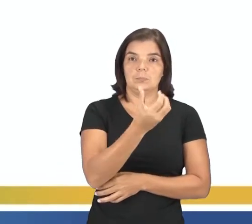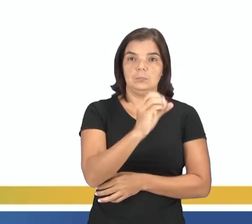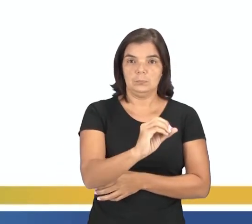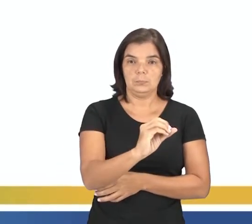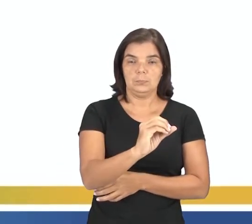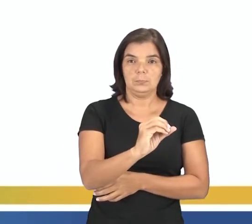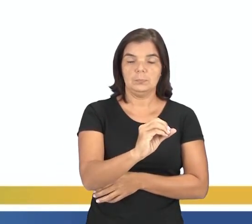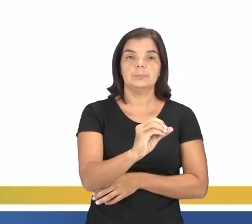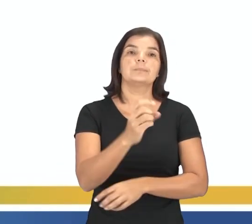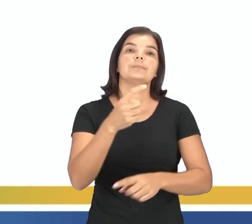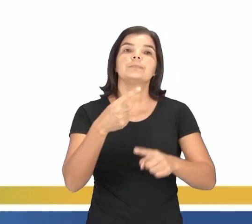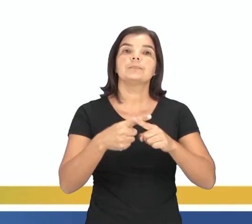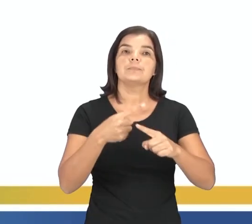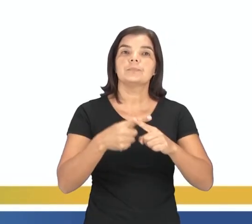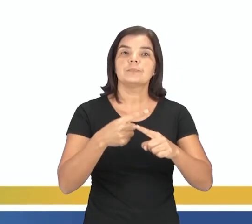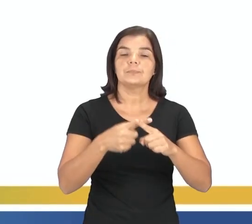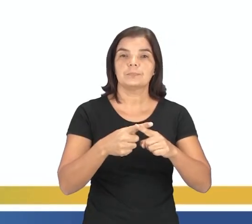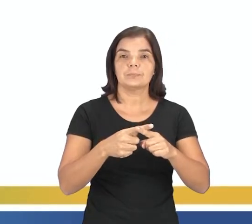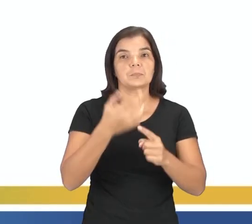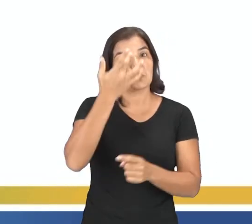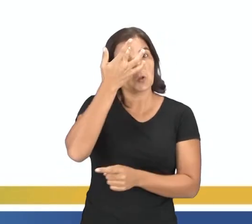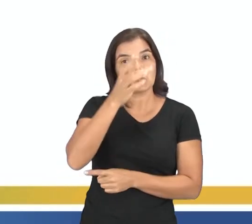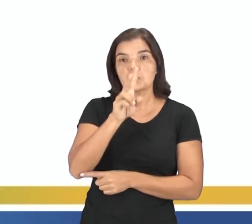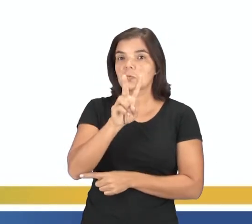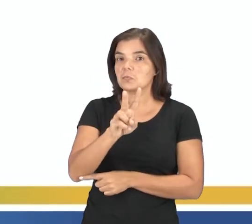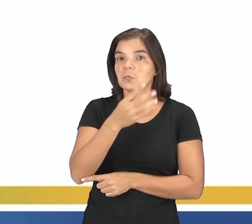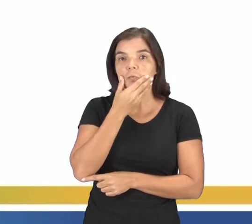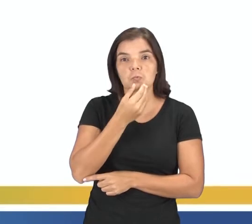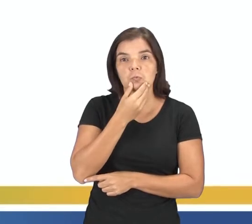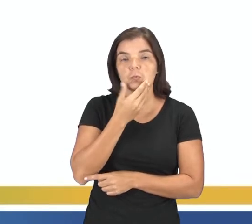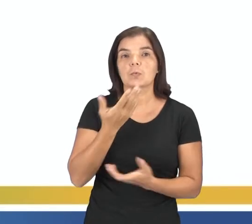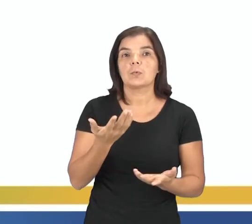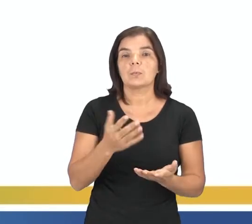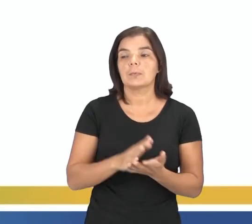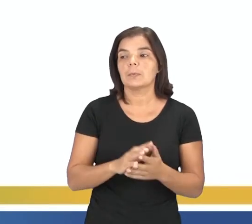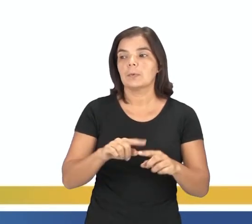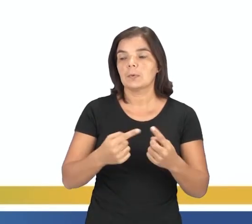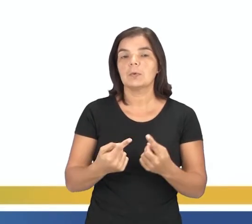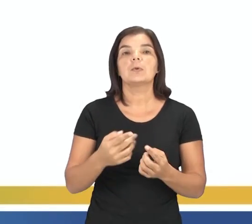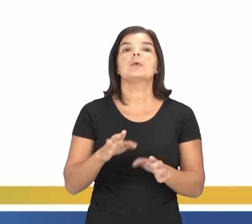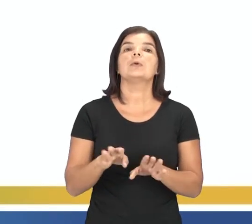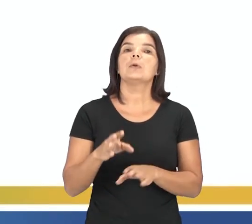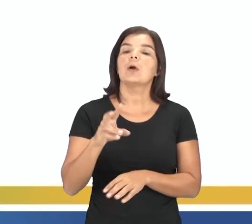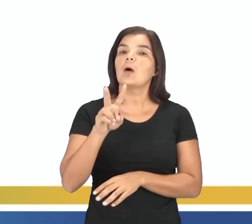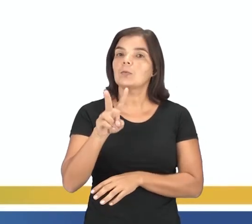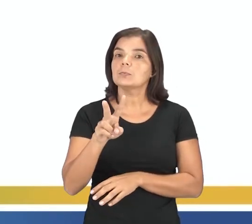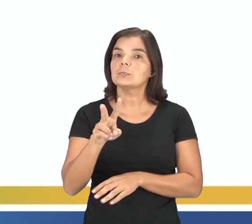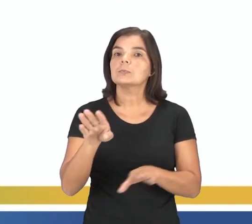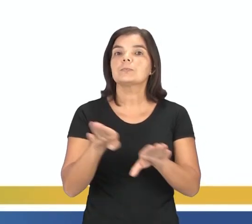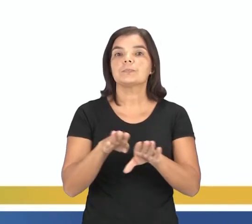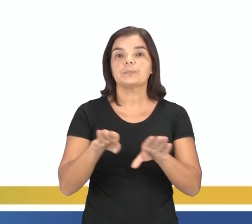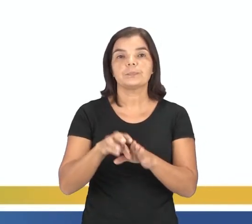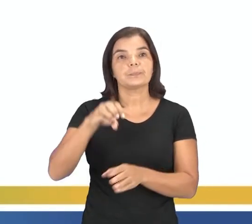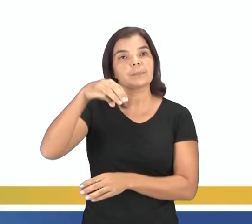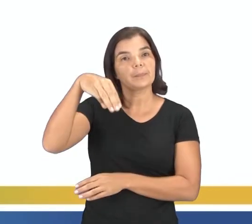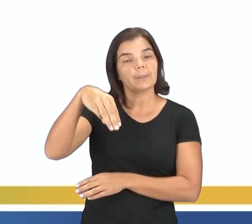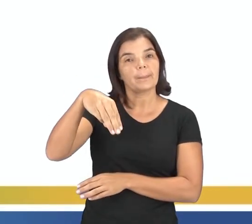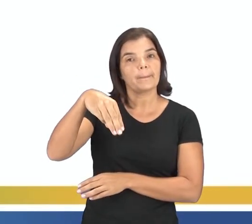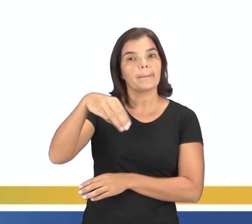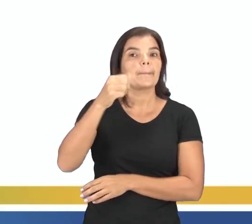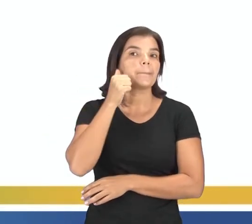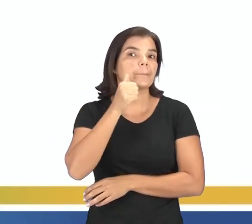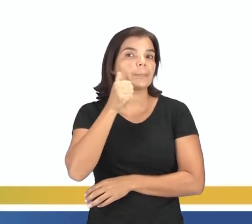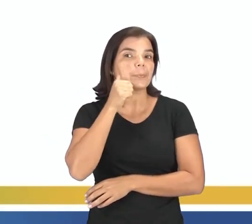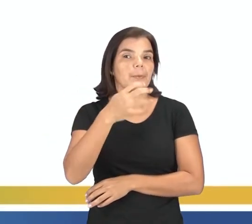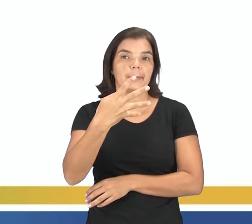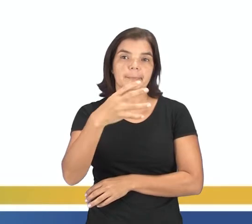é 60 kg, não sei o valor da velocidade dele, e a velocidade, ou melhor, a massa da